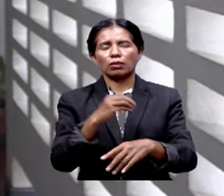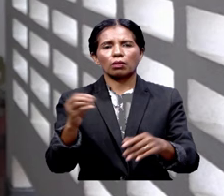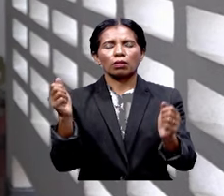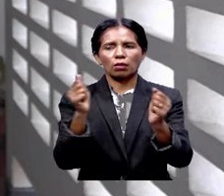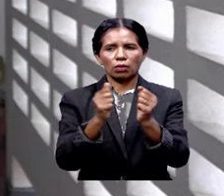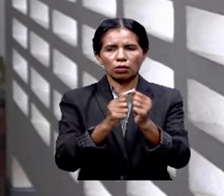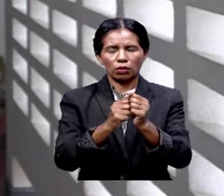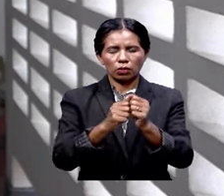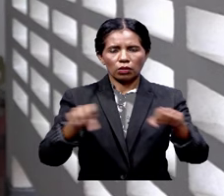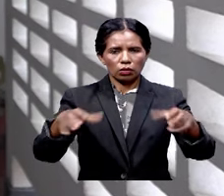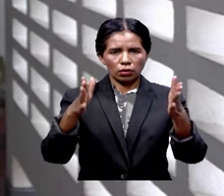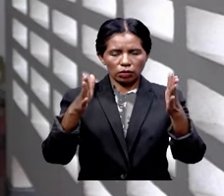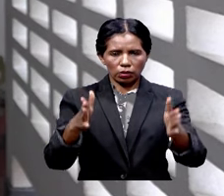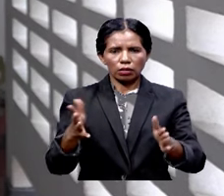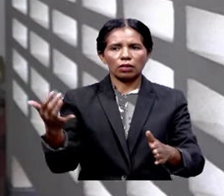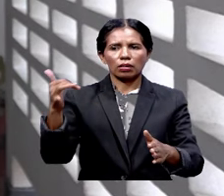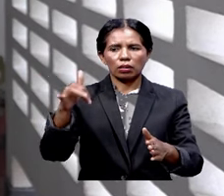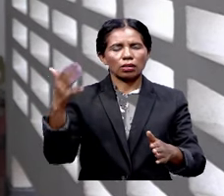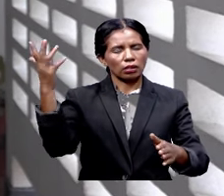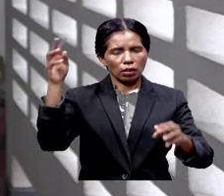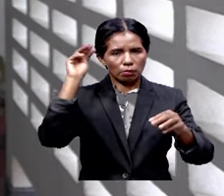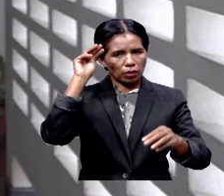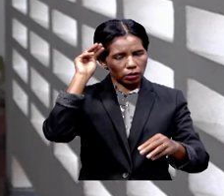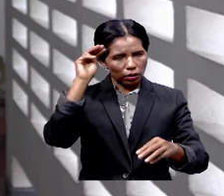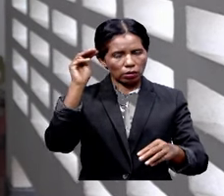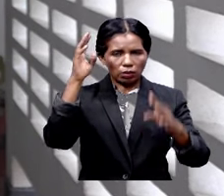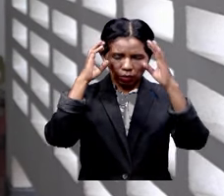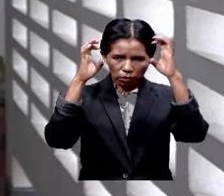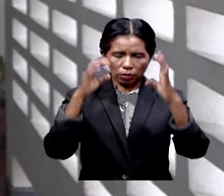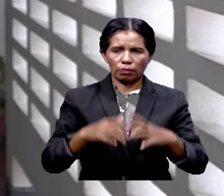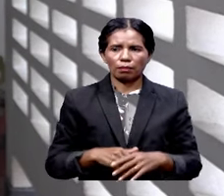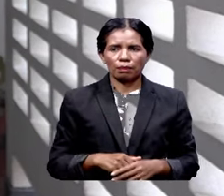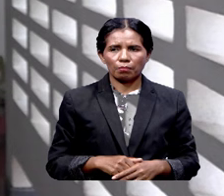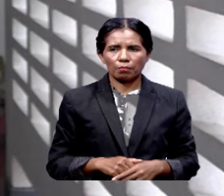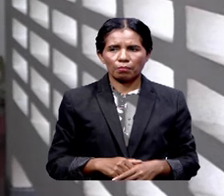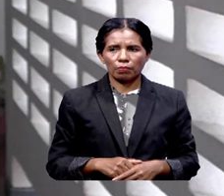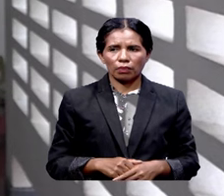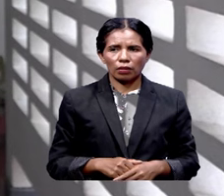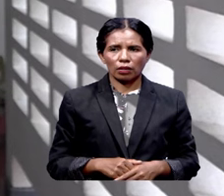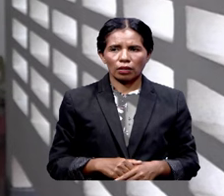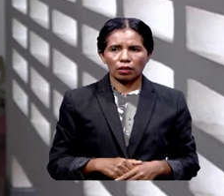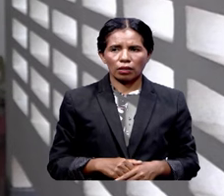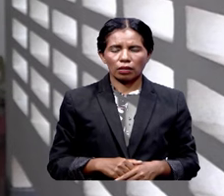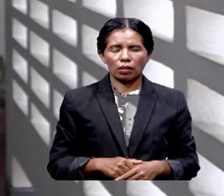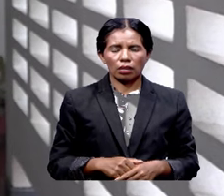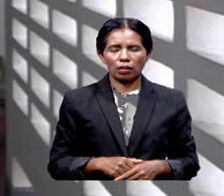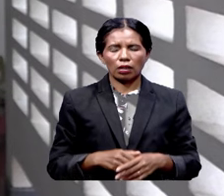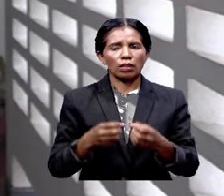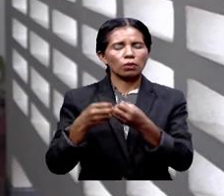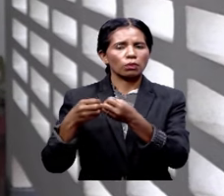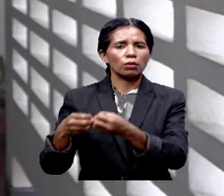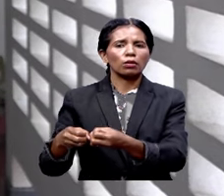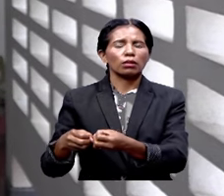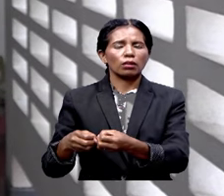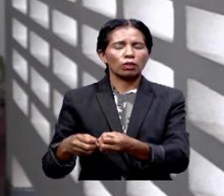ou funcionários ser na BEMAC e o Ministério. Nebe, a tu liberta indivíduo